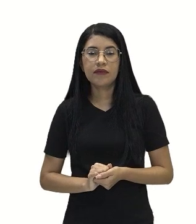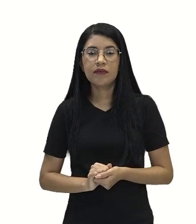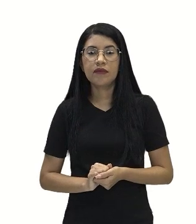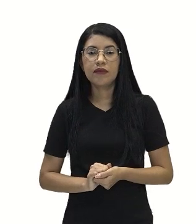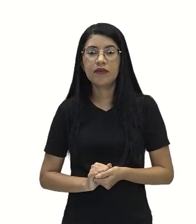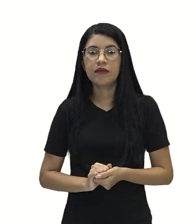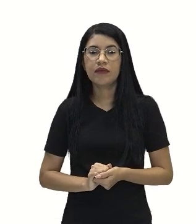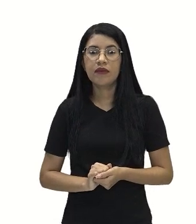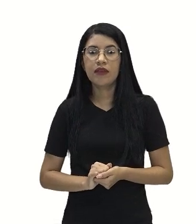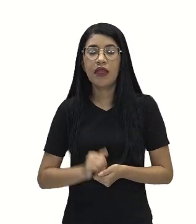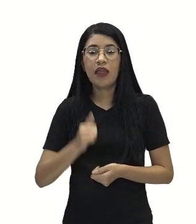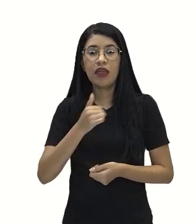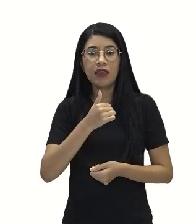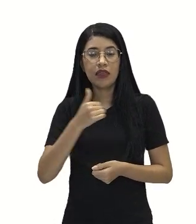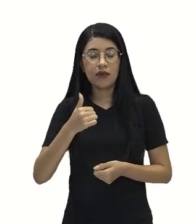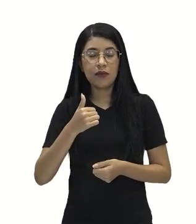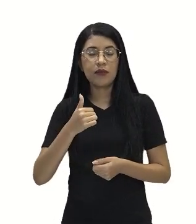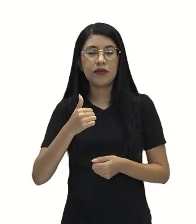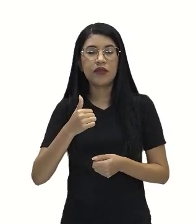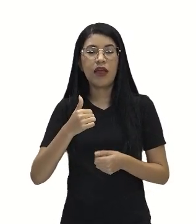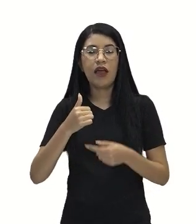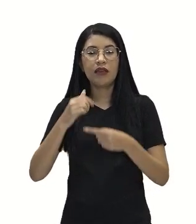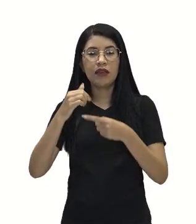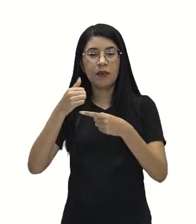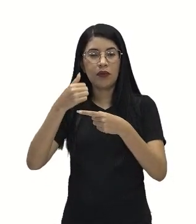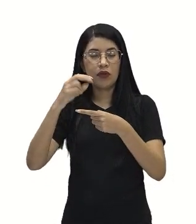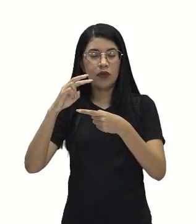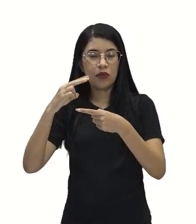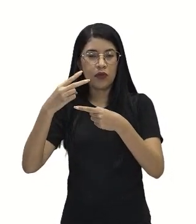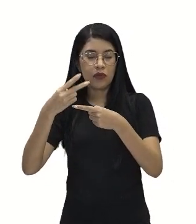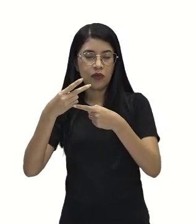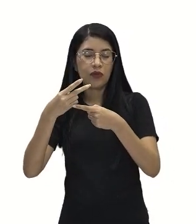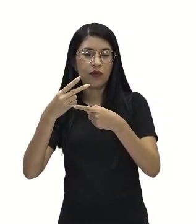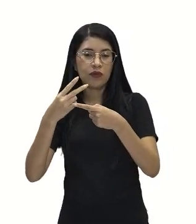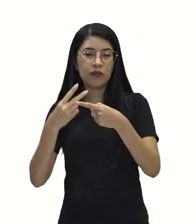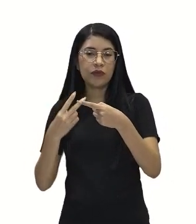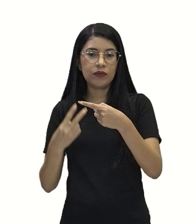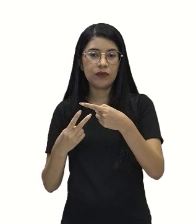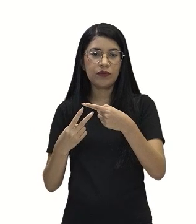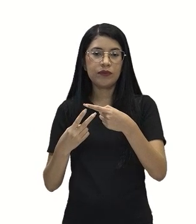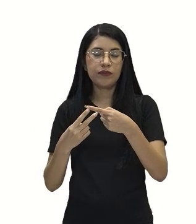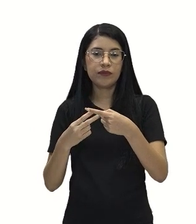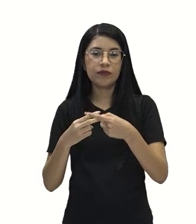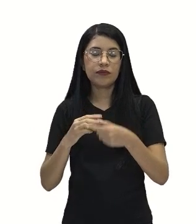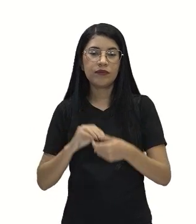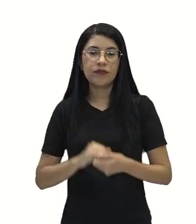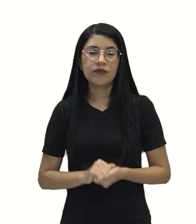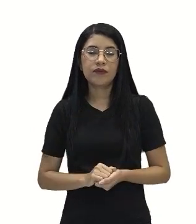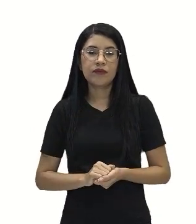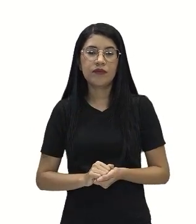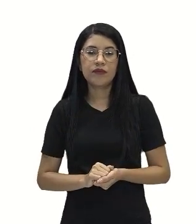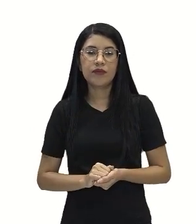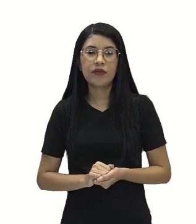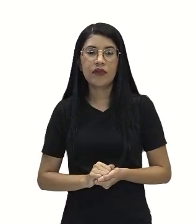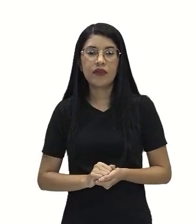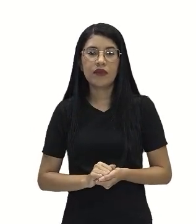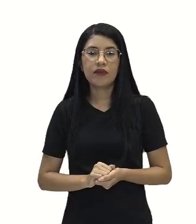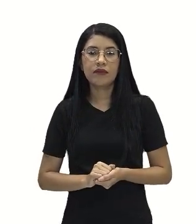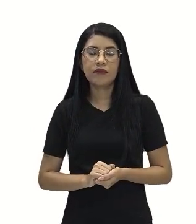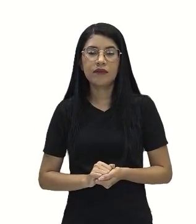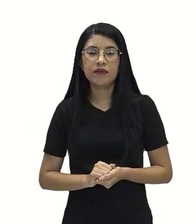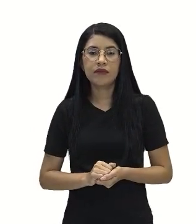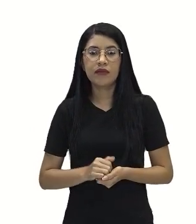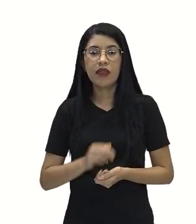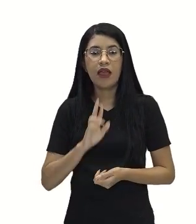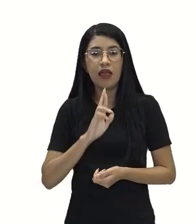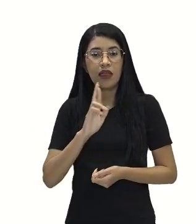coisa que 11 transforma um número em potência com expoente fracionária, 2 sobre 2. Isso aqui vai